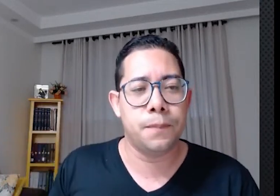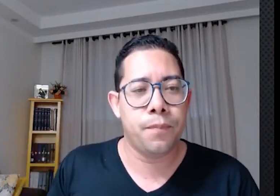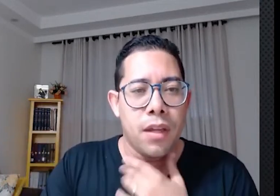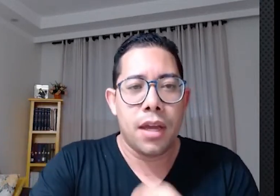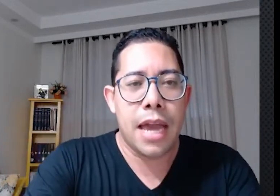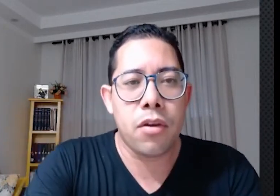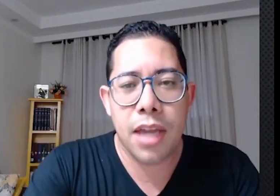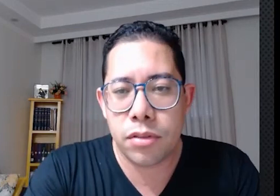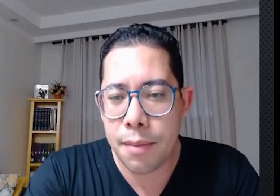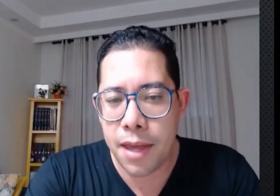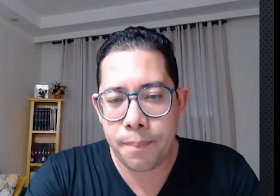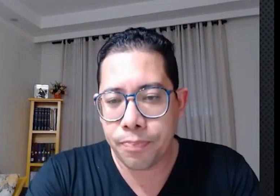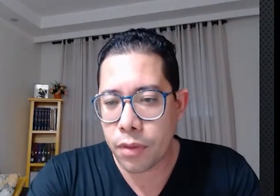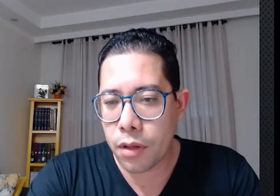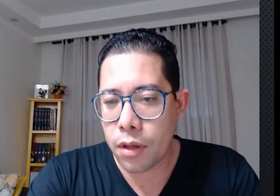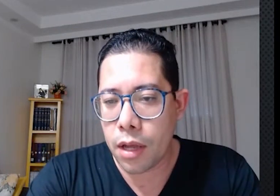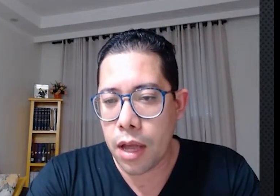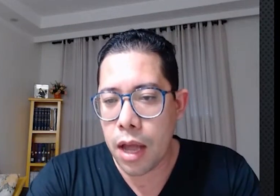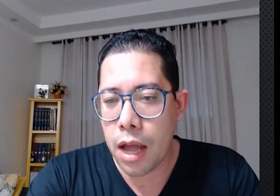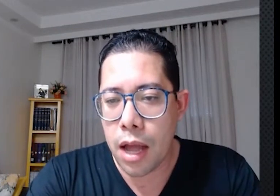reflexões. E aí eu quero saber